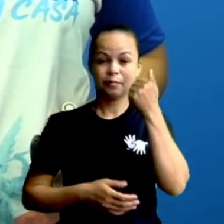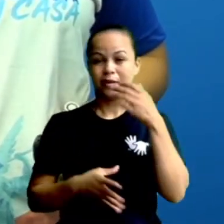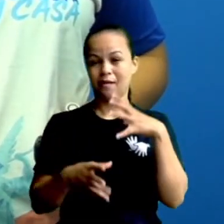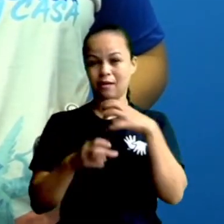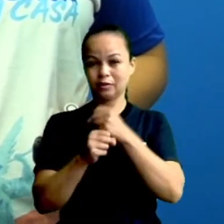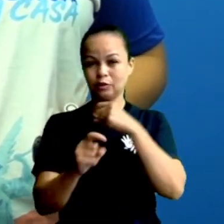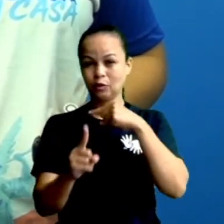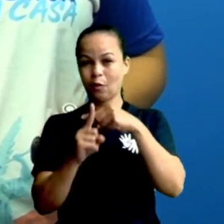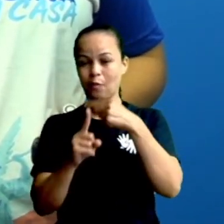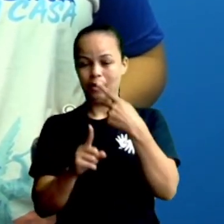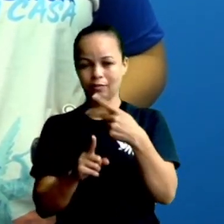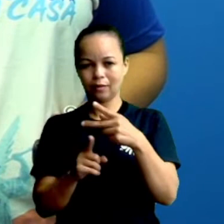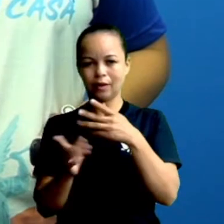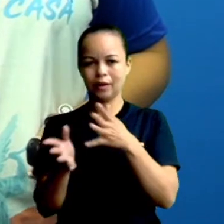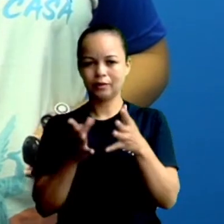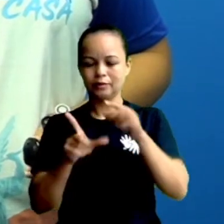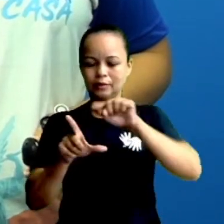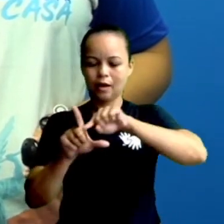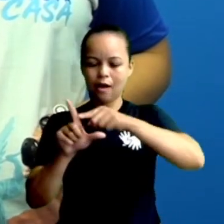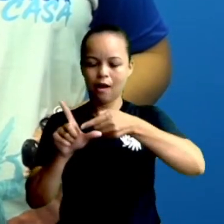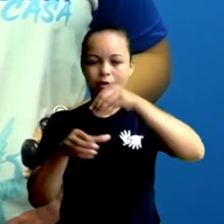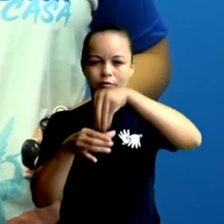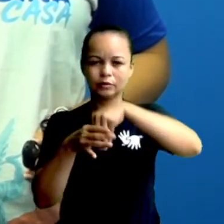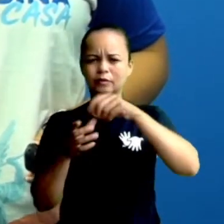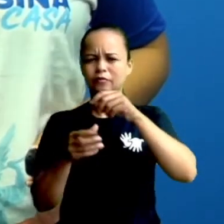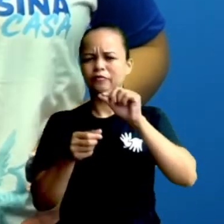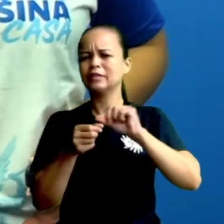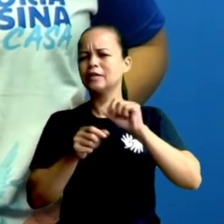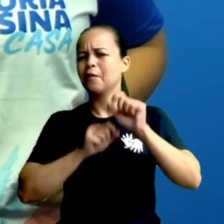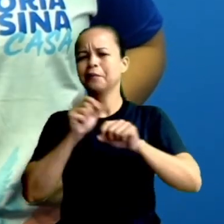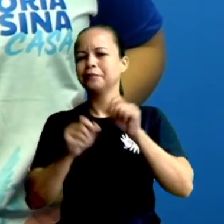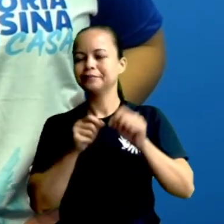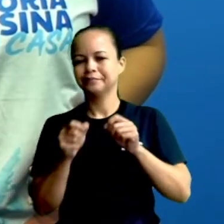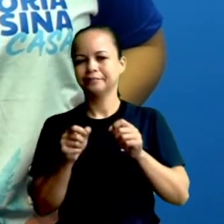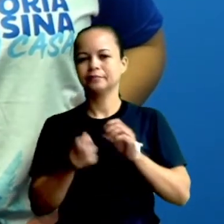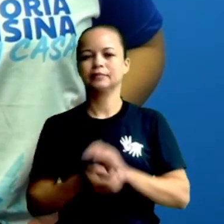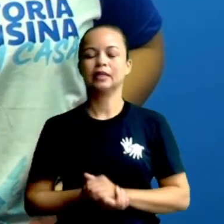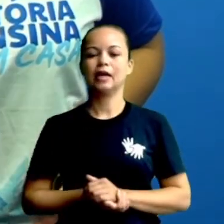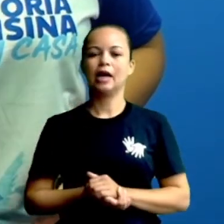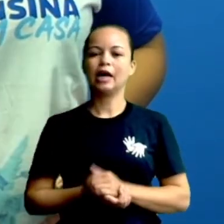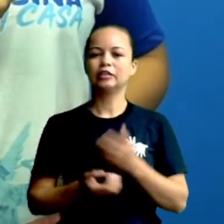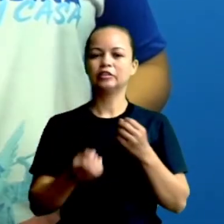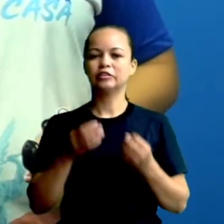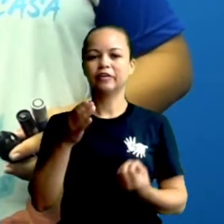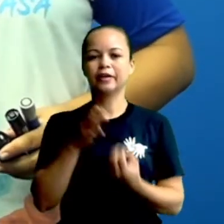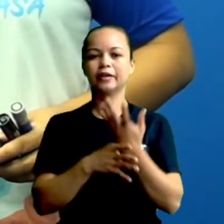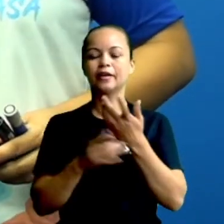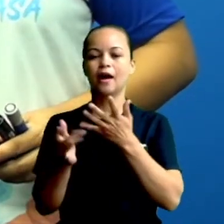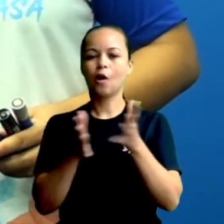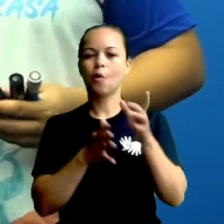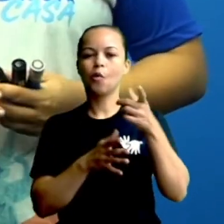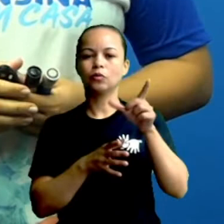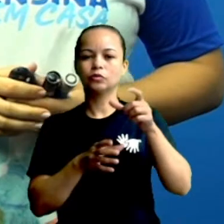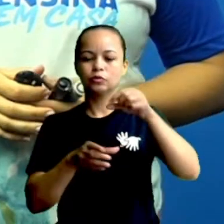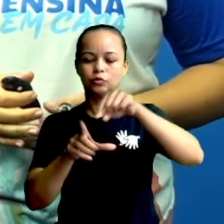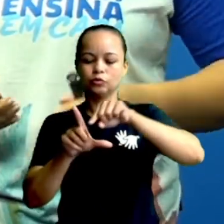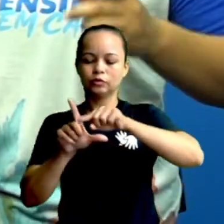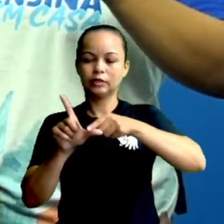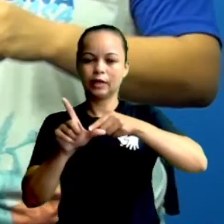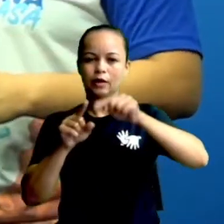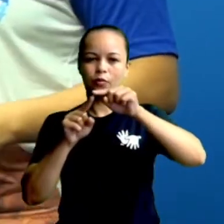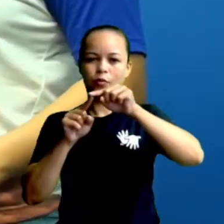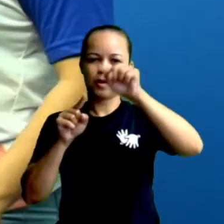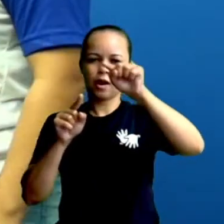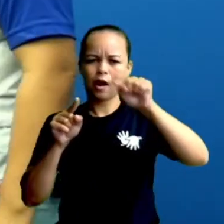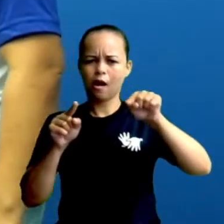soma desses ângulos internos, o que a gente vai fazer? A gente vai construir triângulos dentro desse